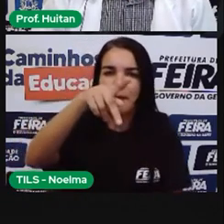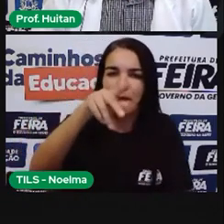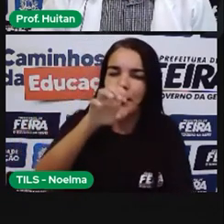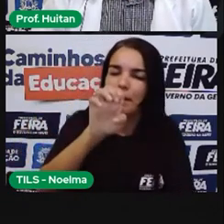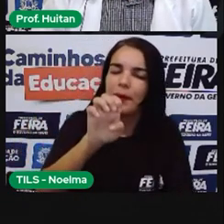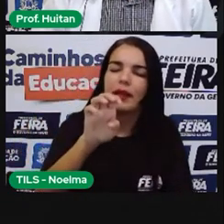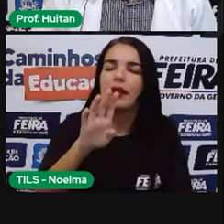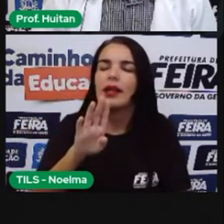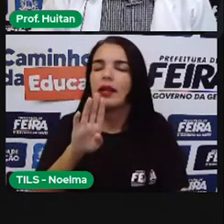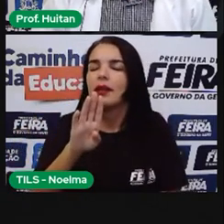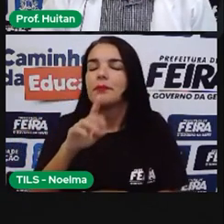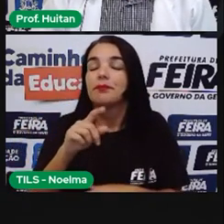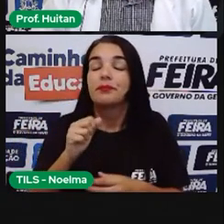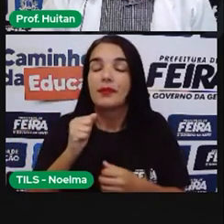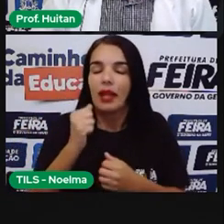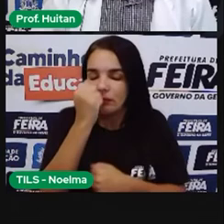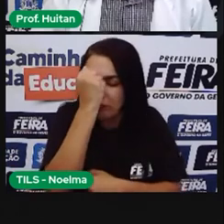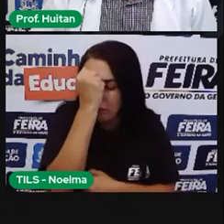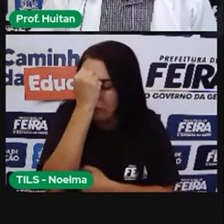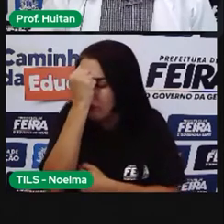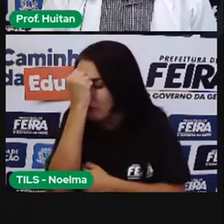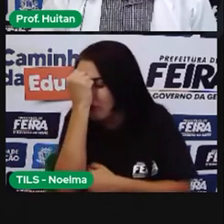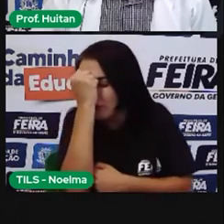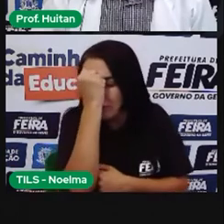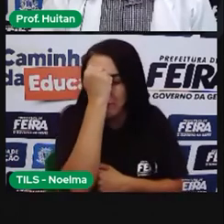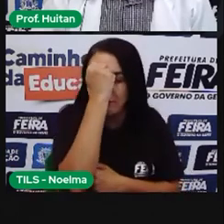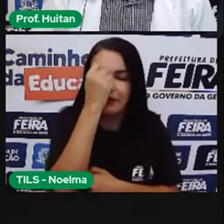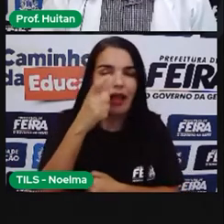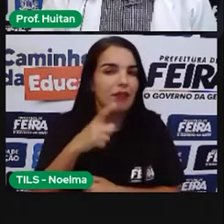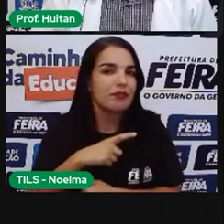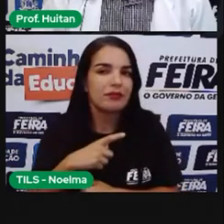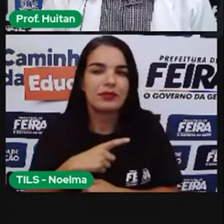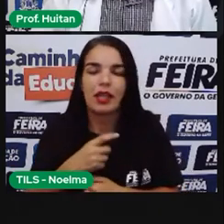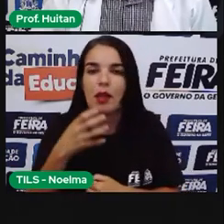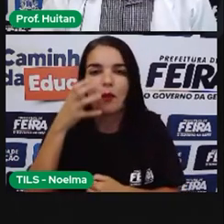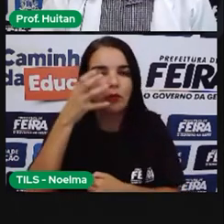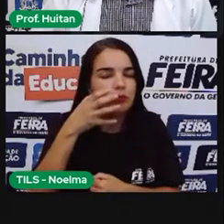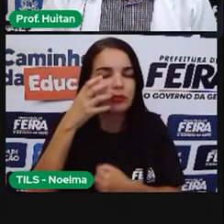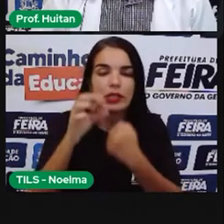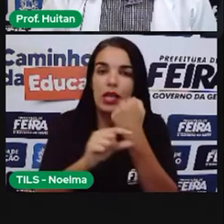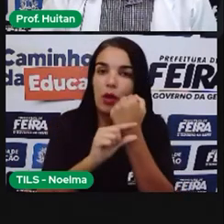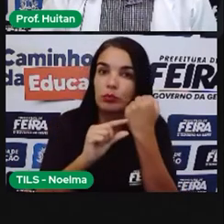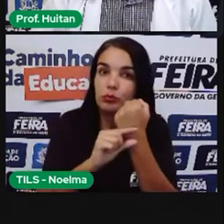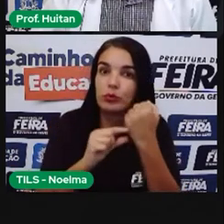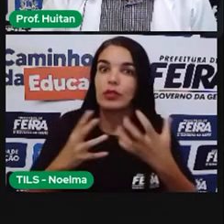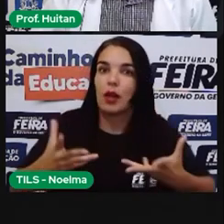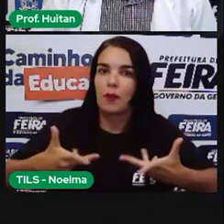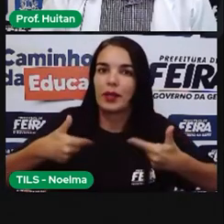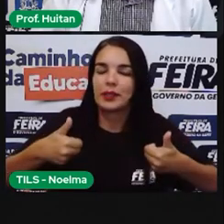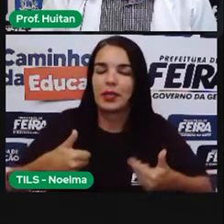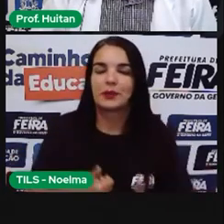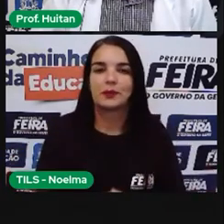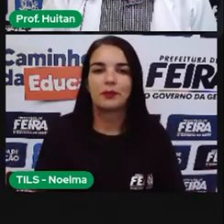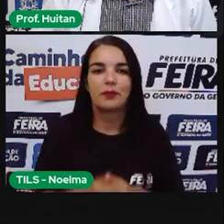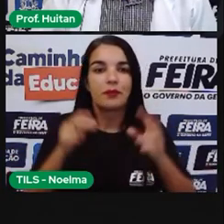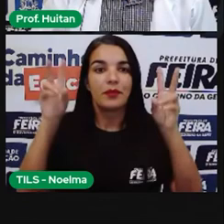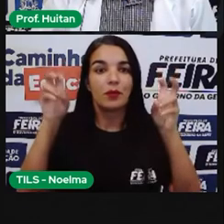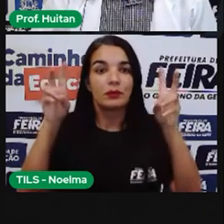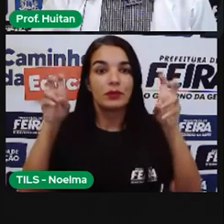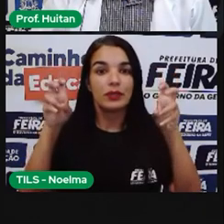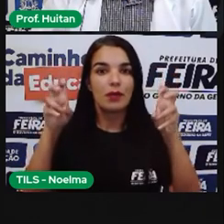sertanejo, então, funk. Temos compositores de qualidade. E o tema, como eu já